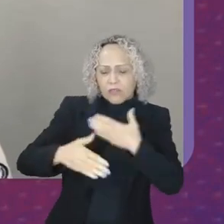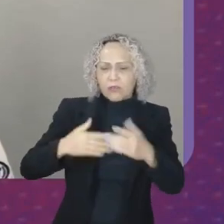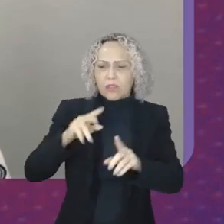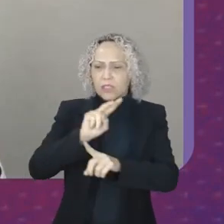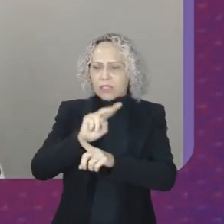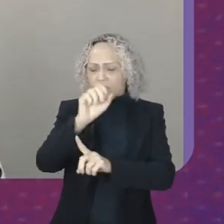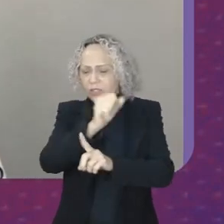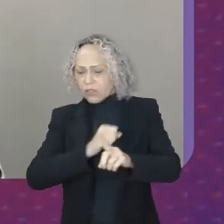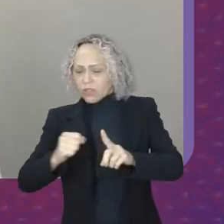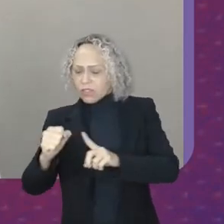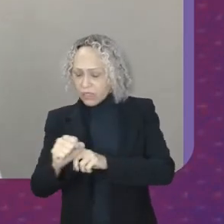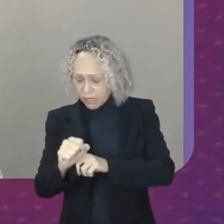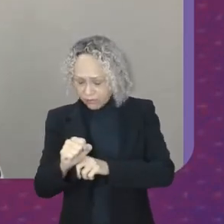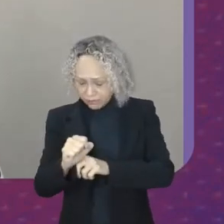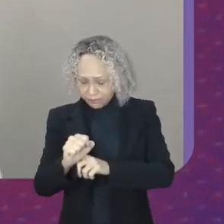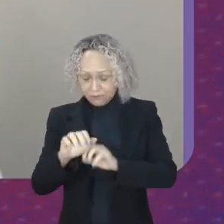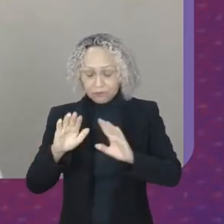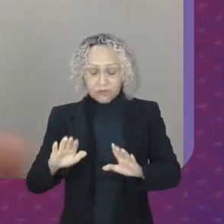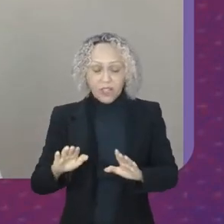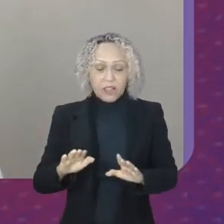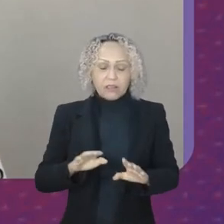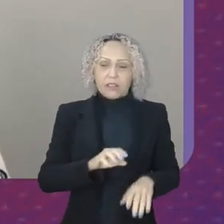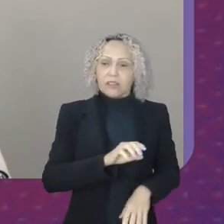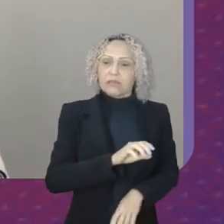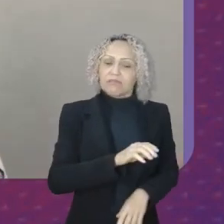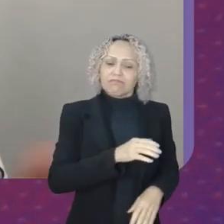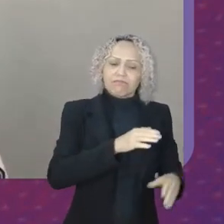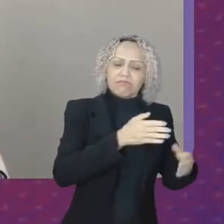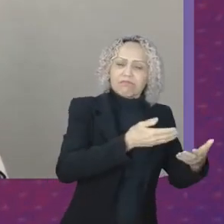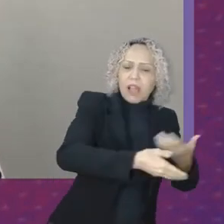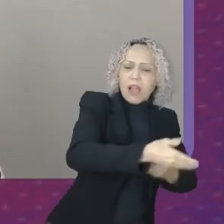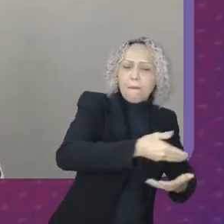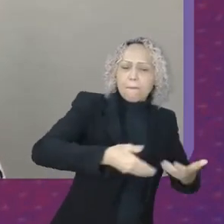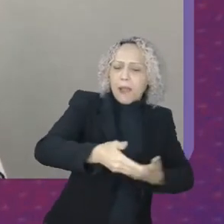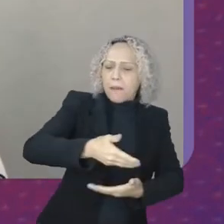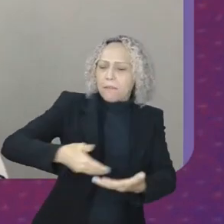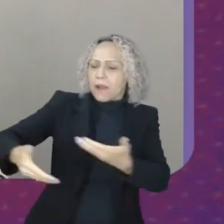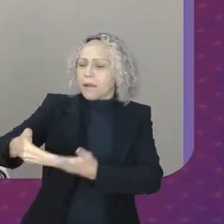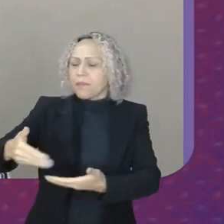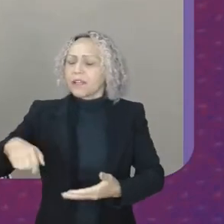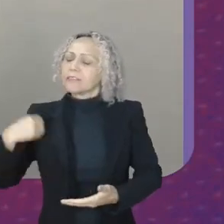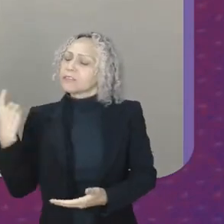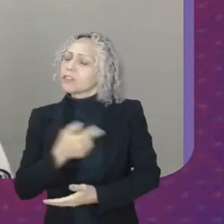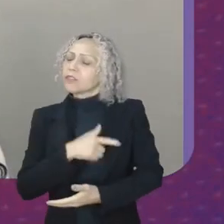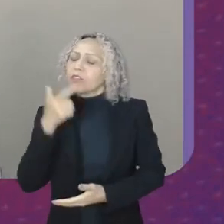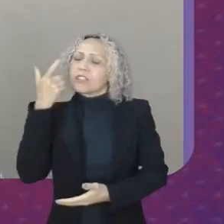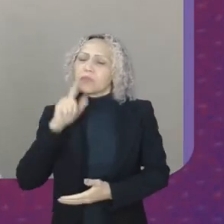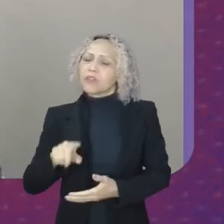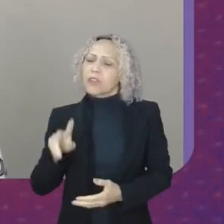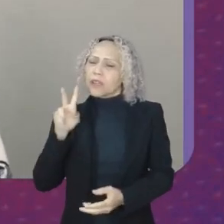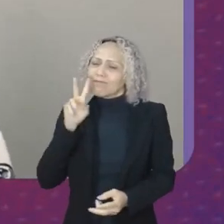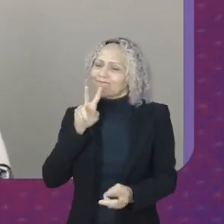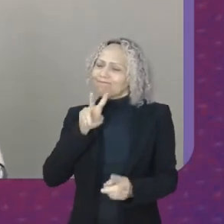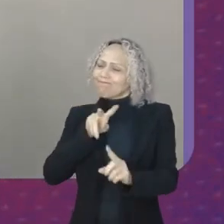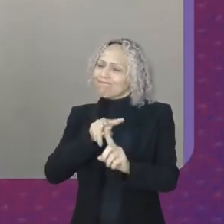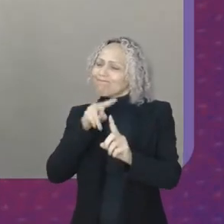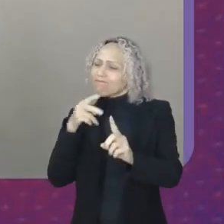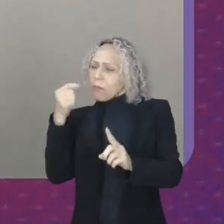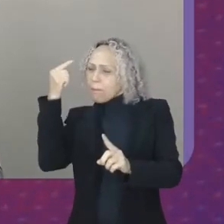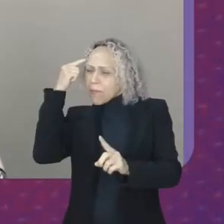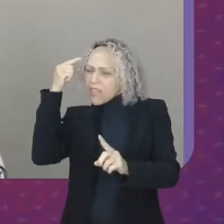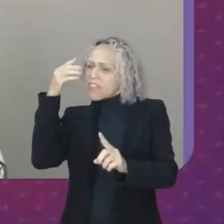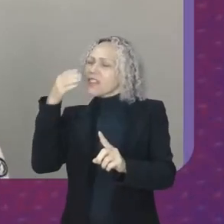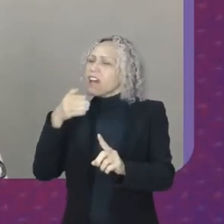forma nós conseguimos visualizar, pensar, planejar os próximos 4 anos